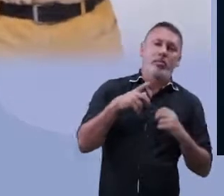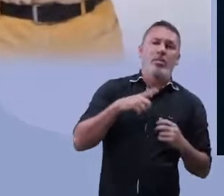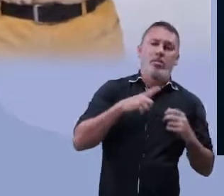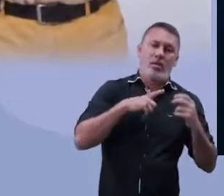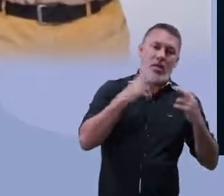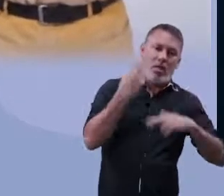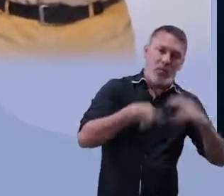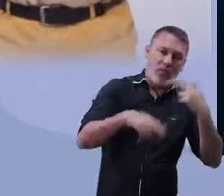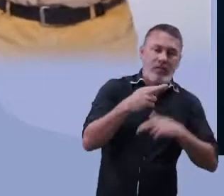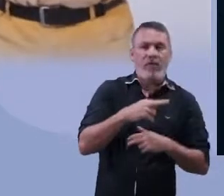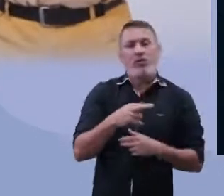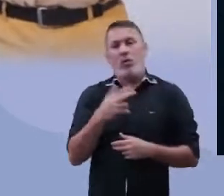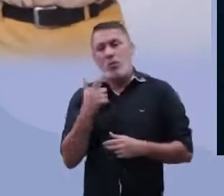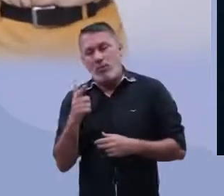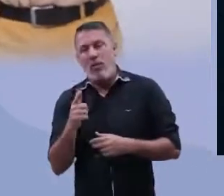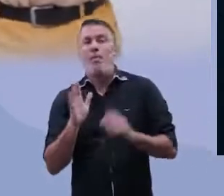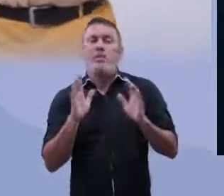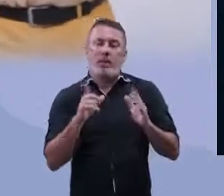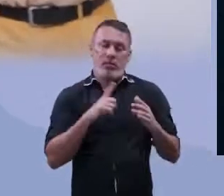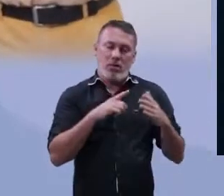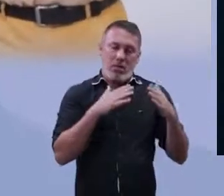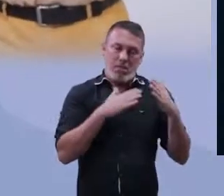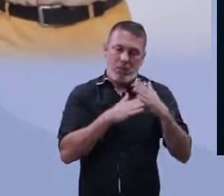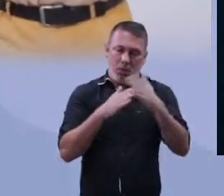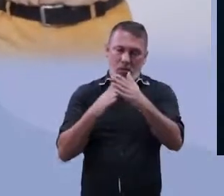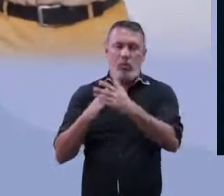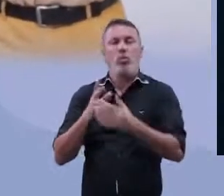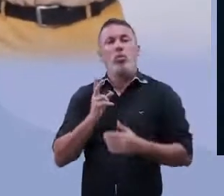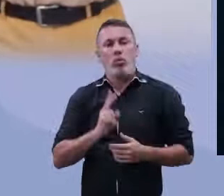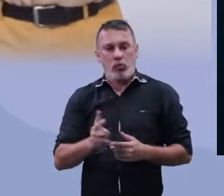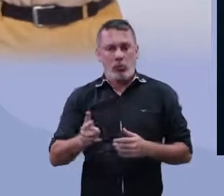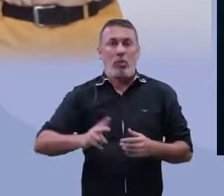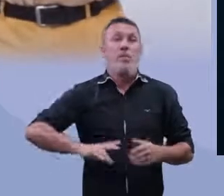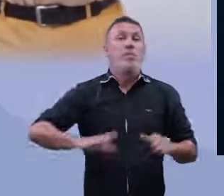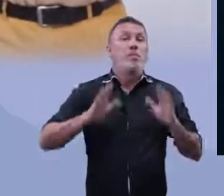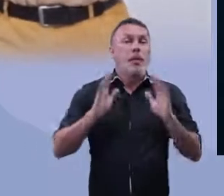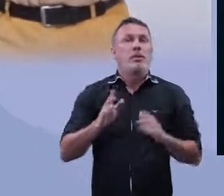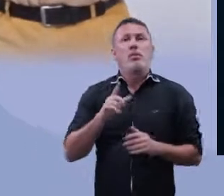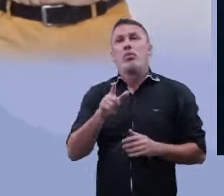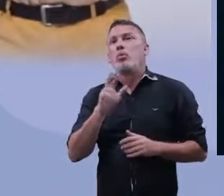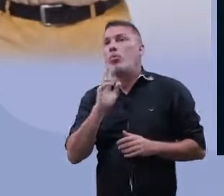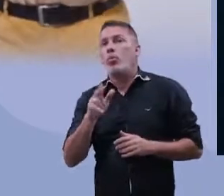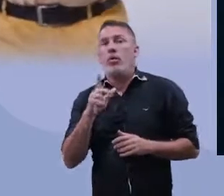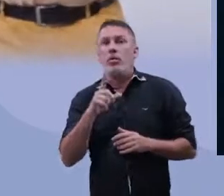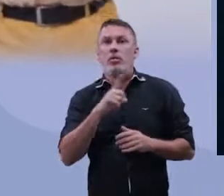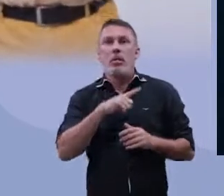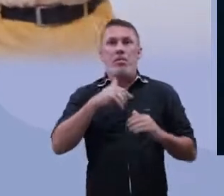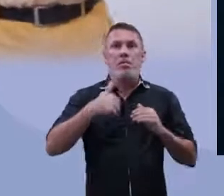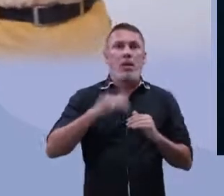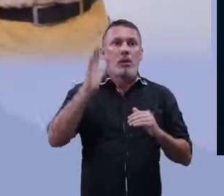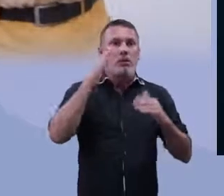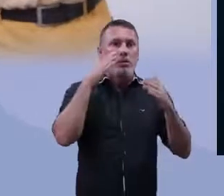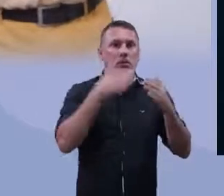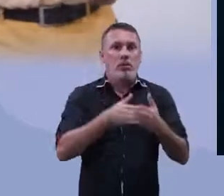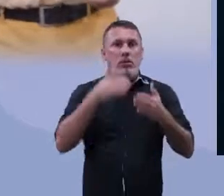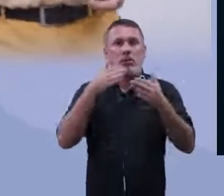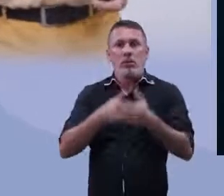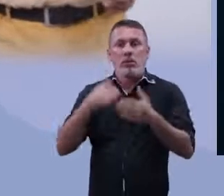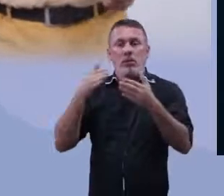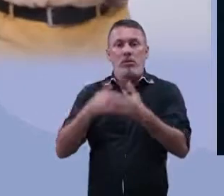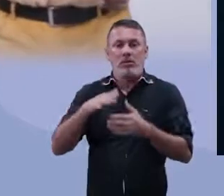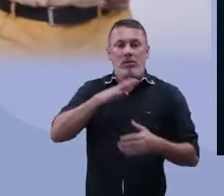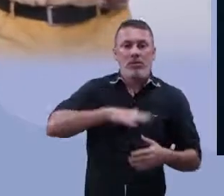renováveis, elas têm os seus impactos, só que não são tão impactantes quanto os